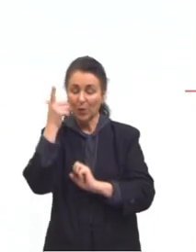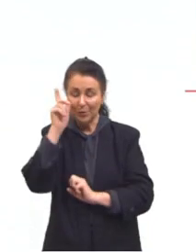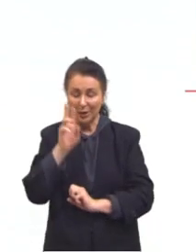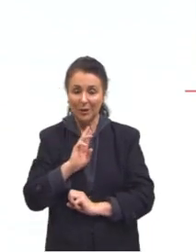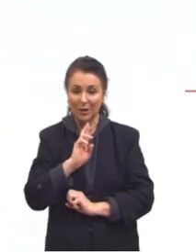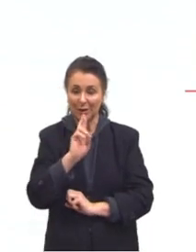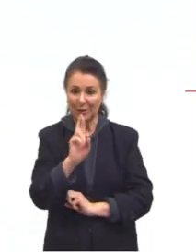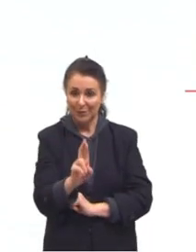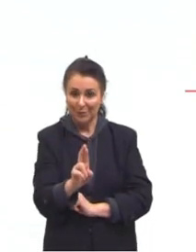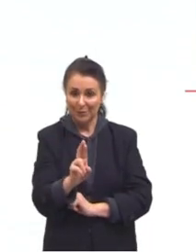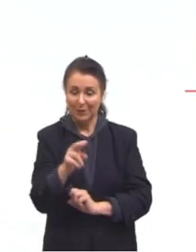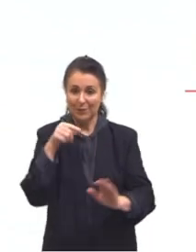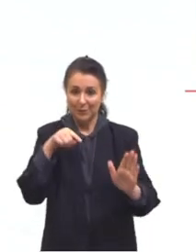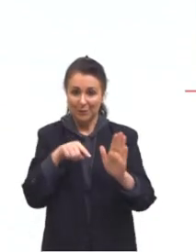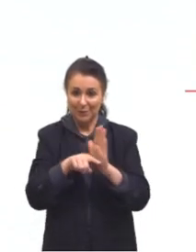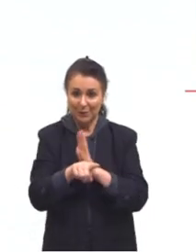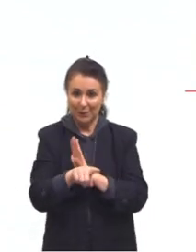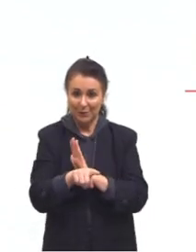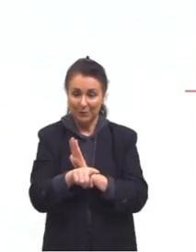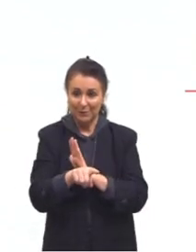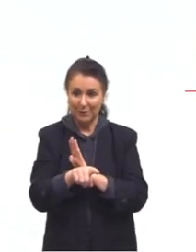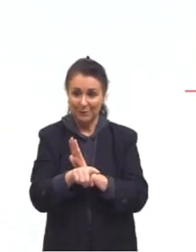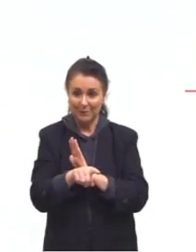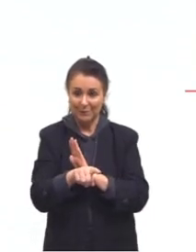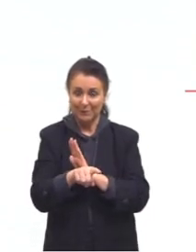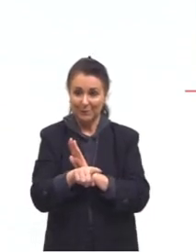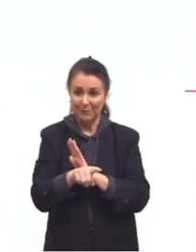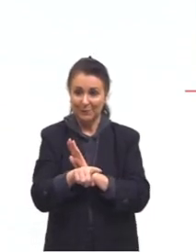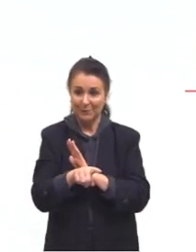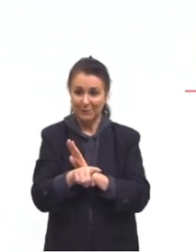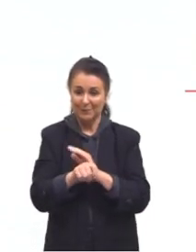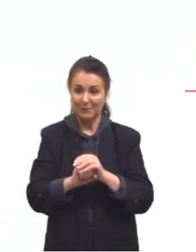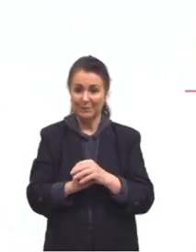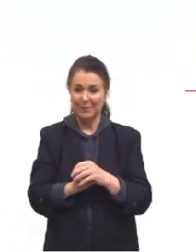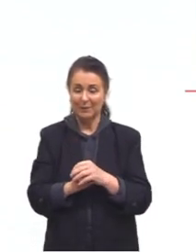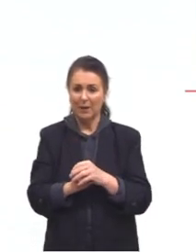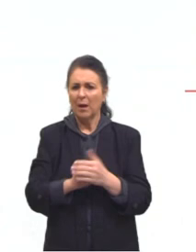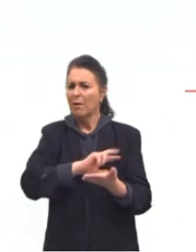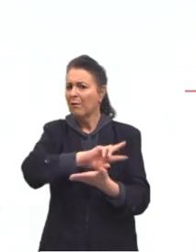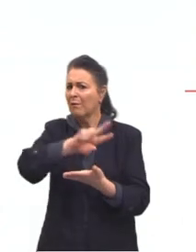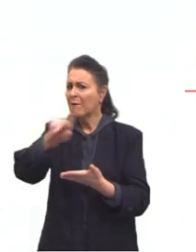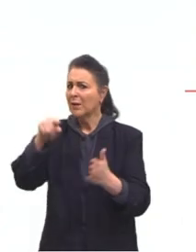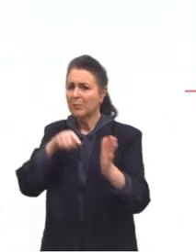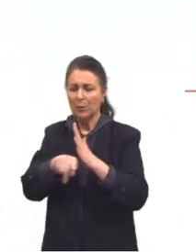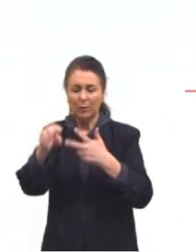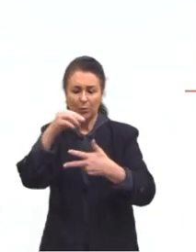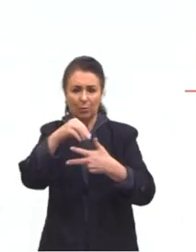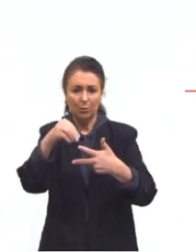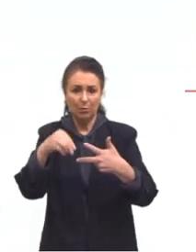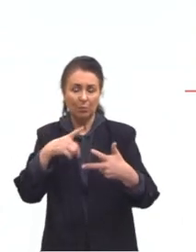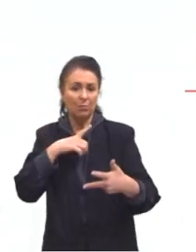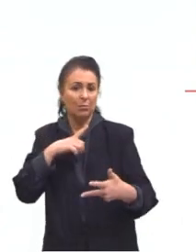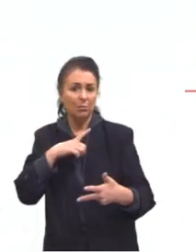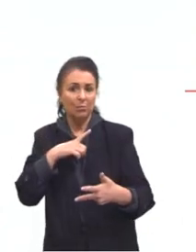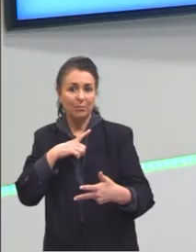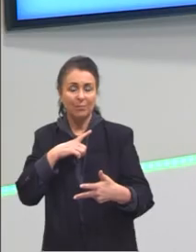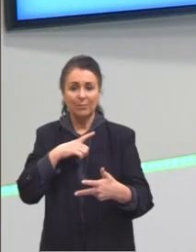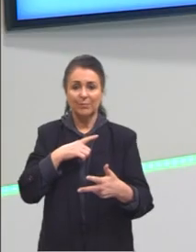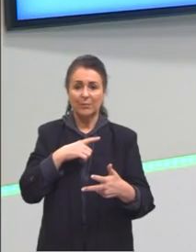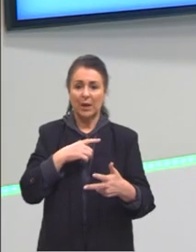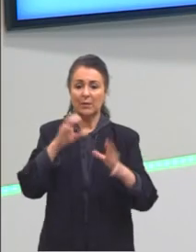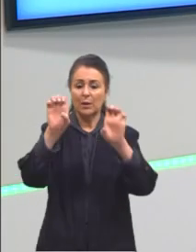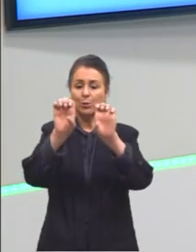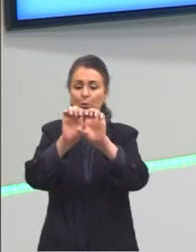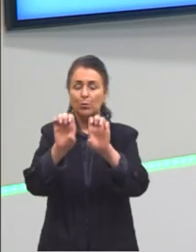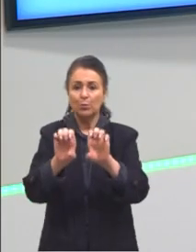essa essa questão tá várias questões Enem trazem essa essa